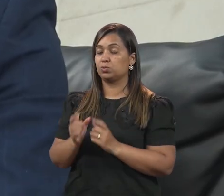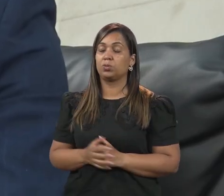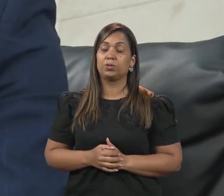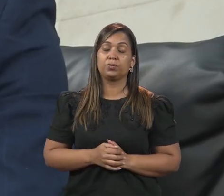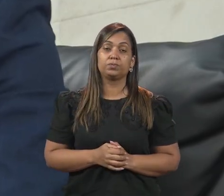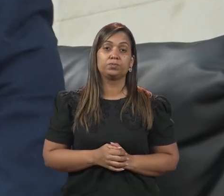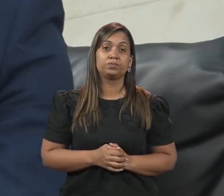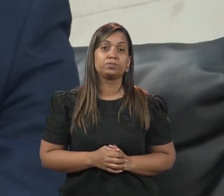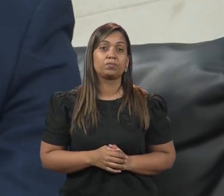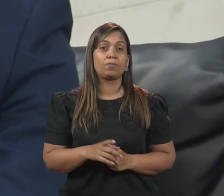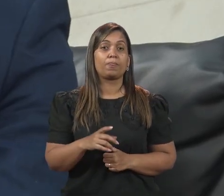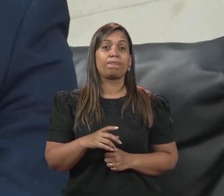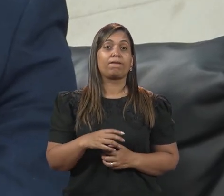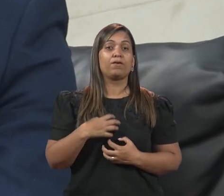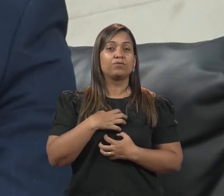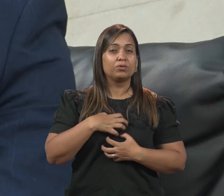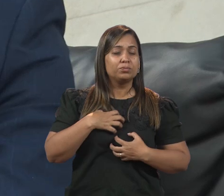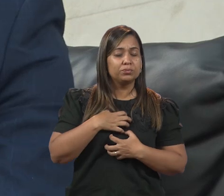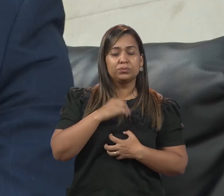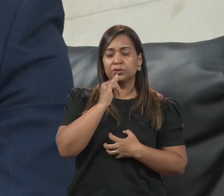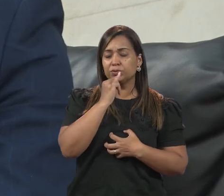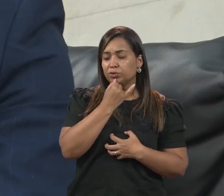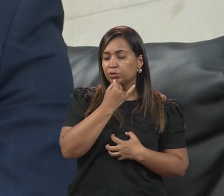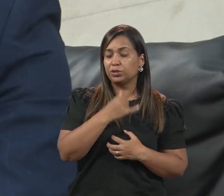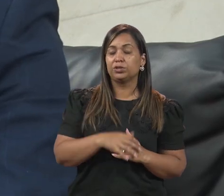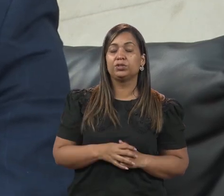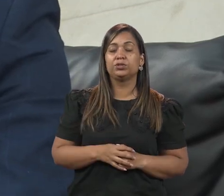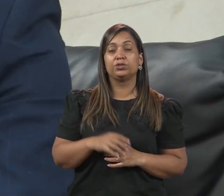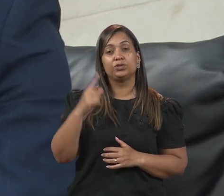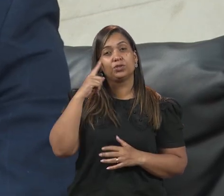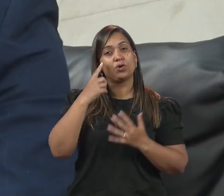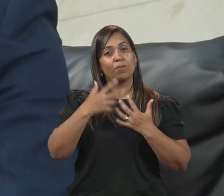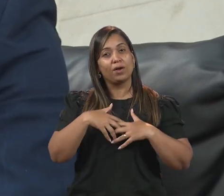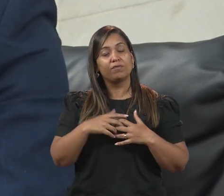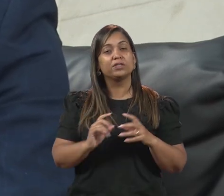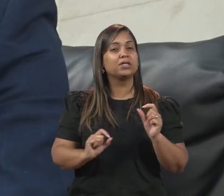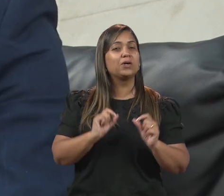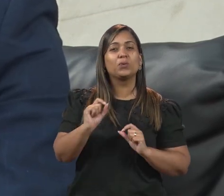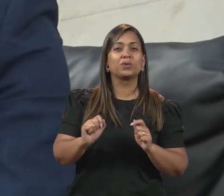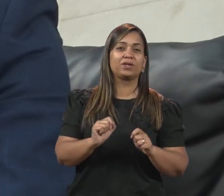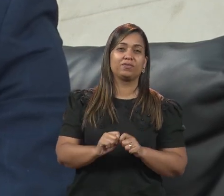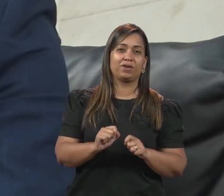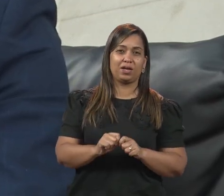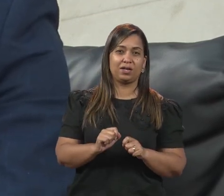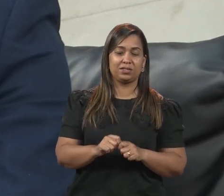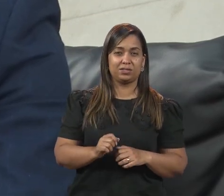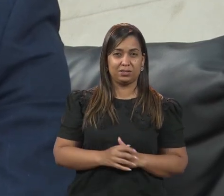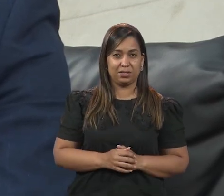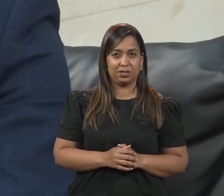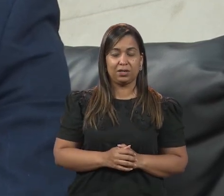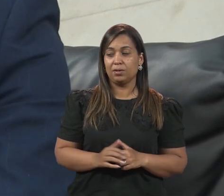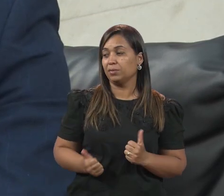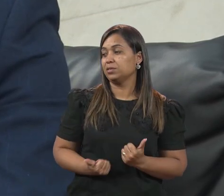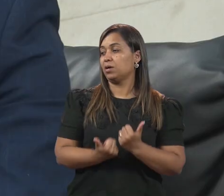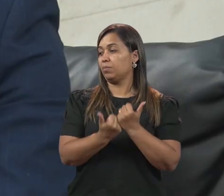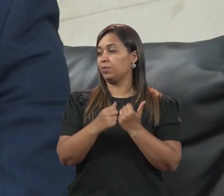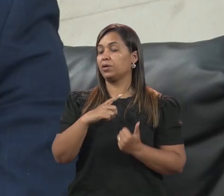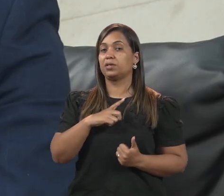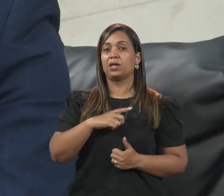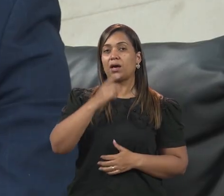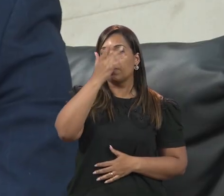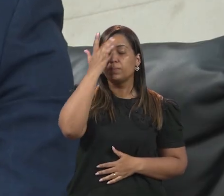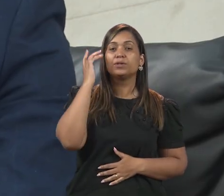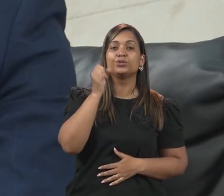atendimento. Isso me deixou muito triste e trouxe uma reflexão do que fazer para criar essa rede de apoio à